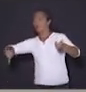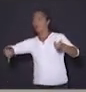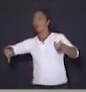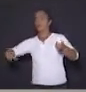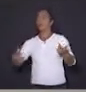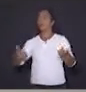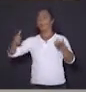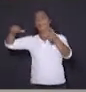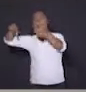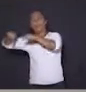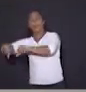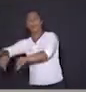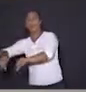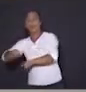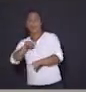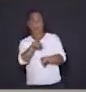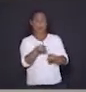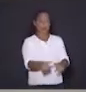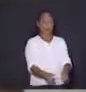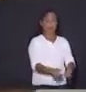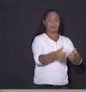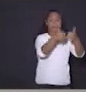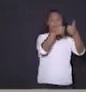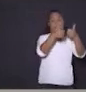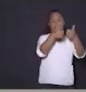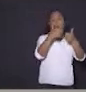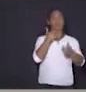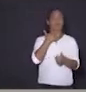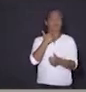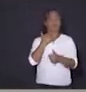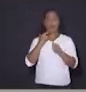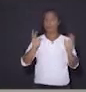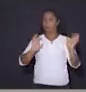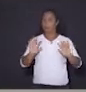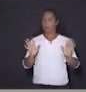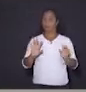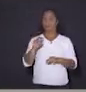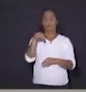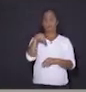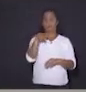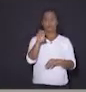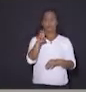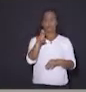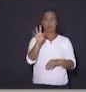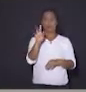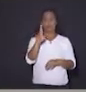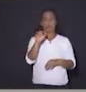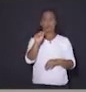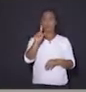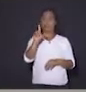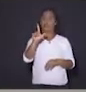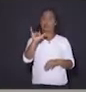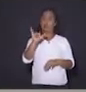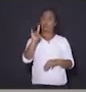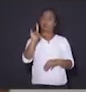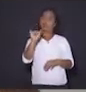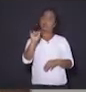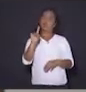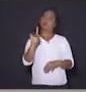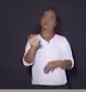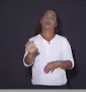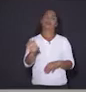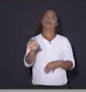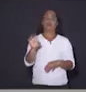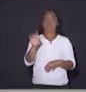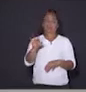favorecer uma plataforma é em relação às outras isso a neutralidade da rede quem provê a conexão tem que ser neutro em relação